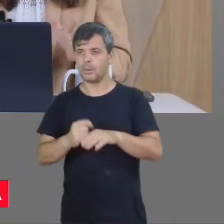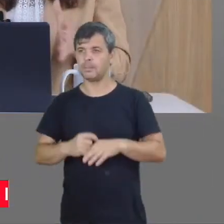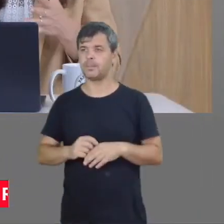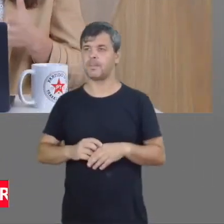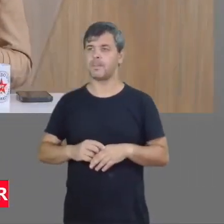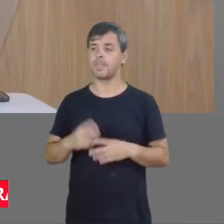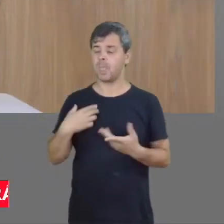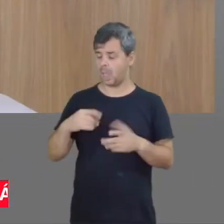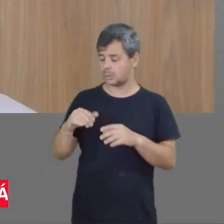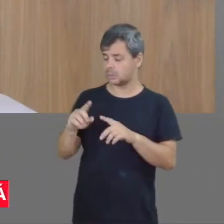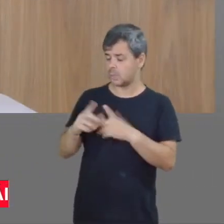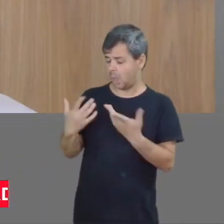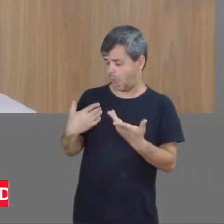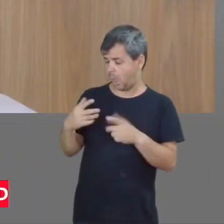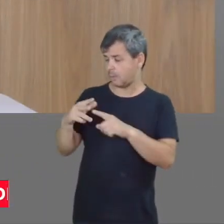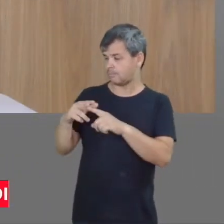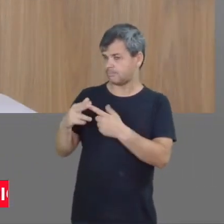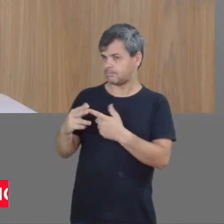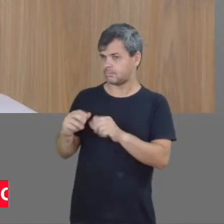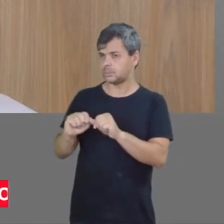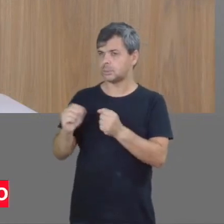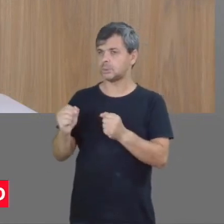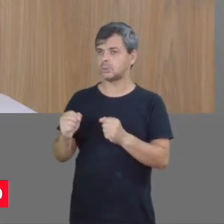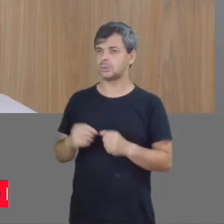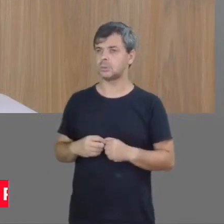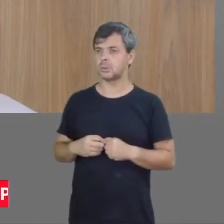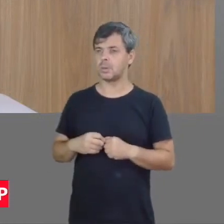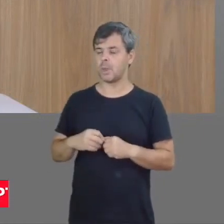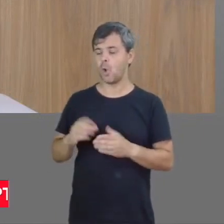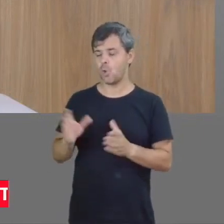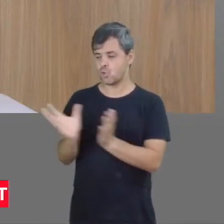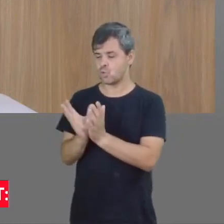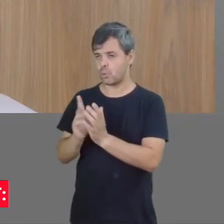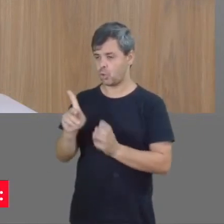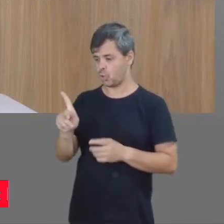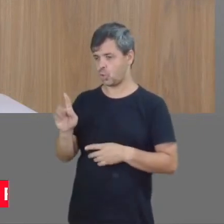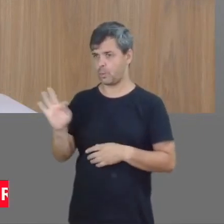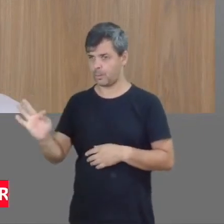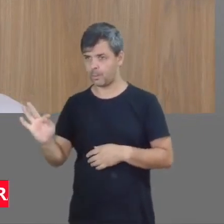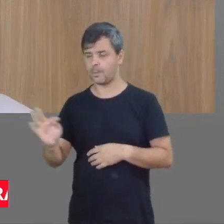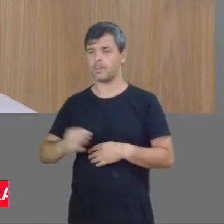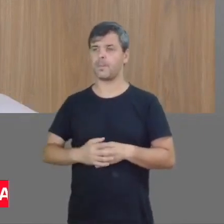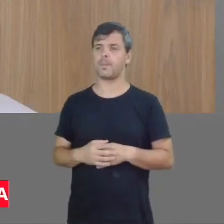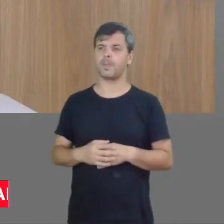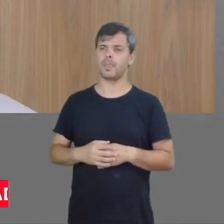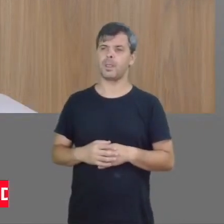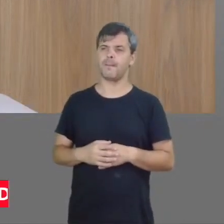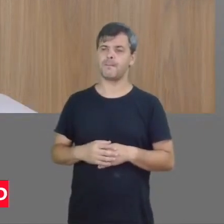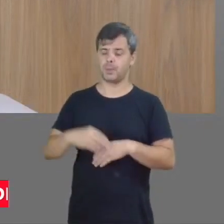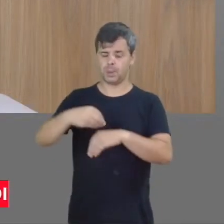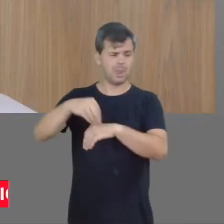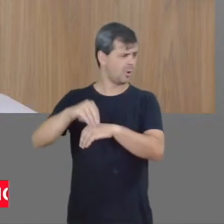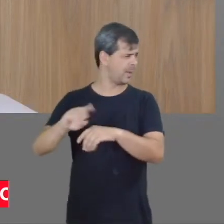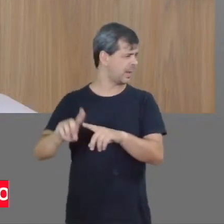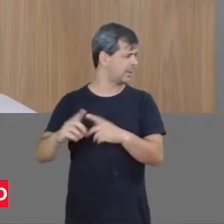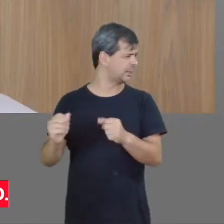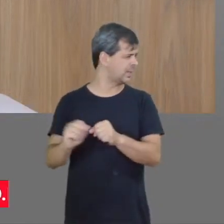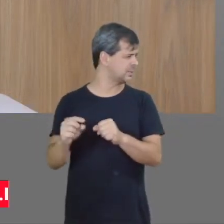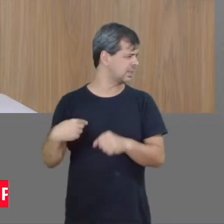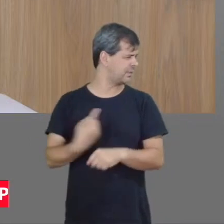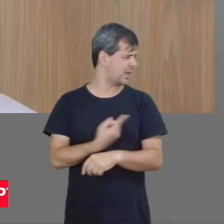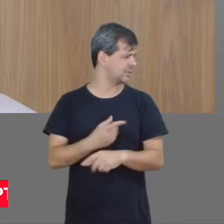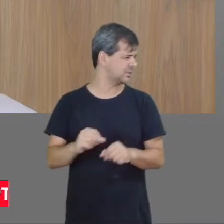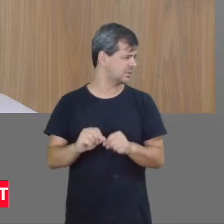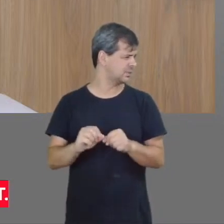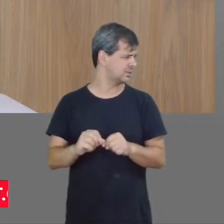Exatamente, essas ferramentas já estão disponíveis aí para a militância, né, para todo mundo que queira compartilhar a verdade e também fazer